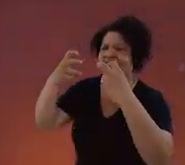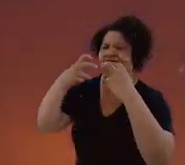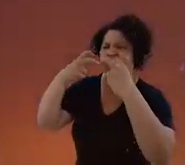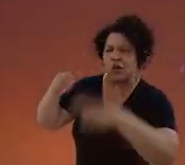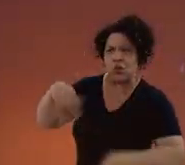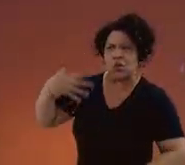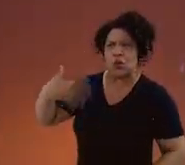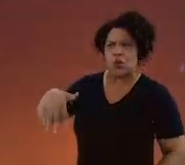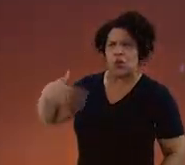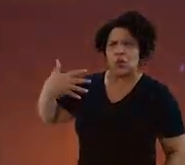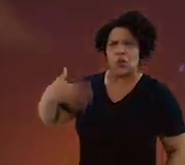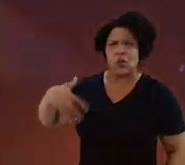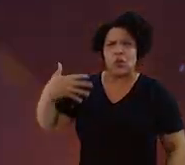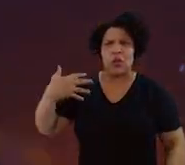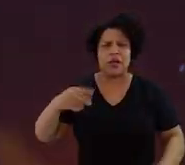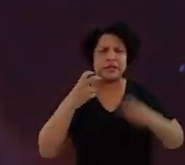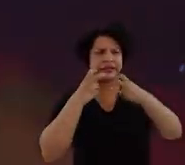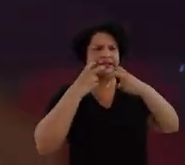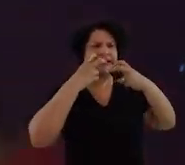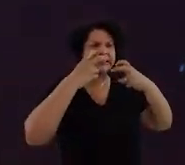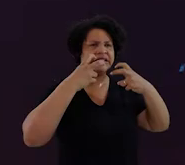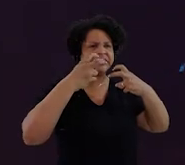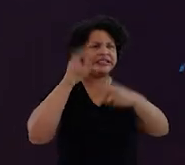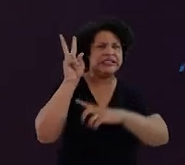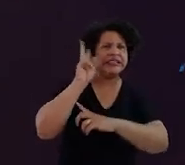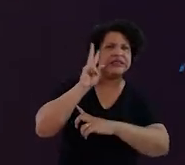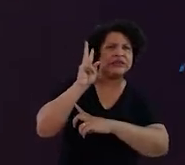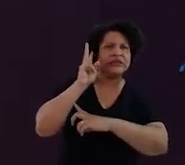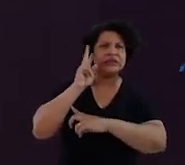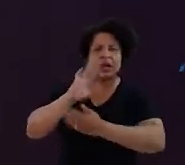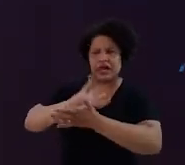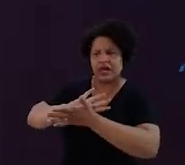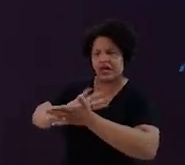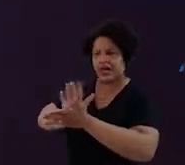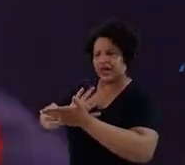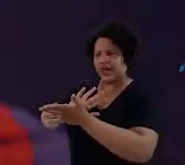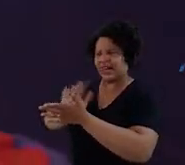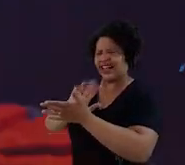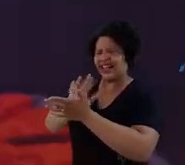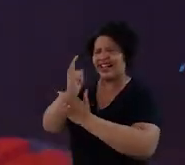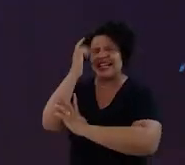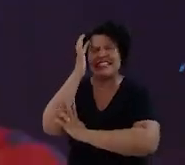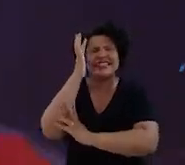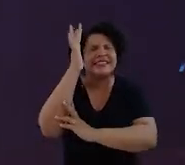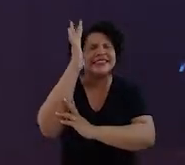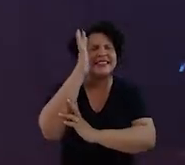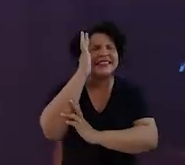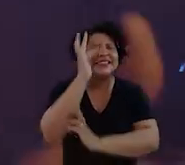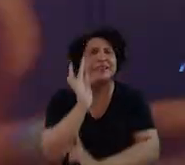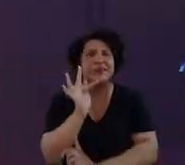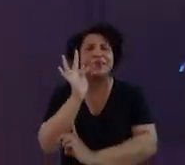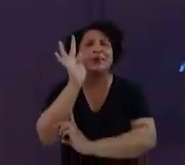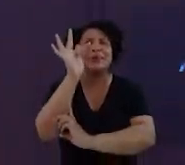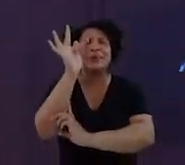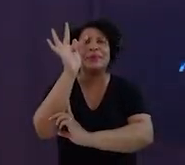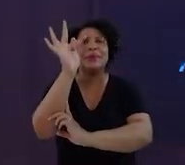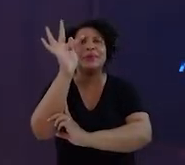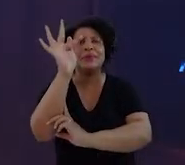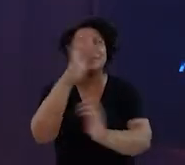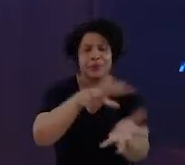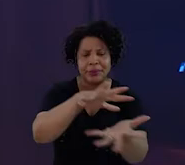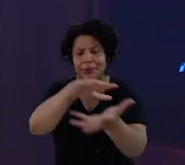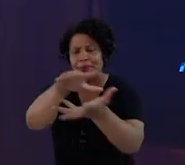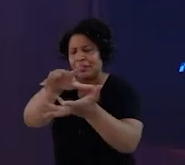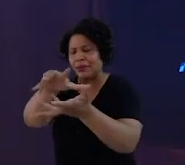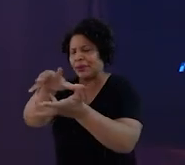nenhum. Vivendo na margem da história, pensando em dias de glória. Vivendo no mundo moderno e os pivetes ficou